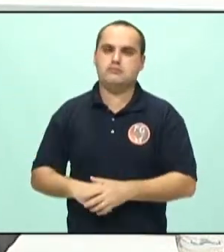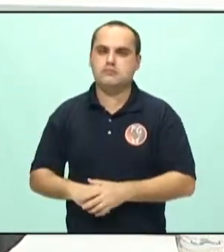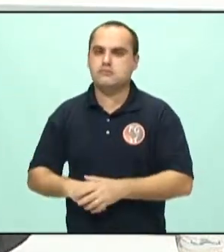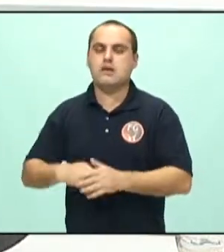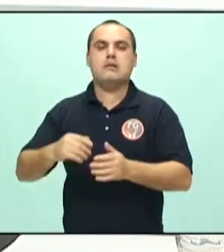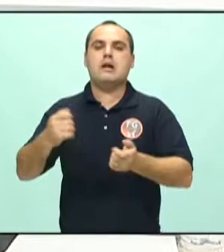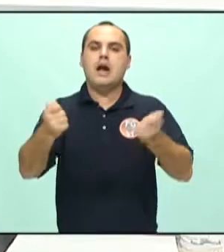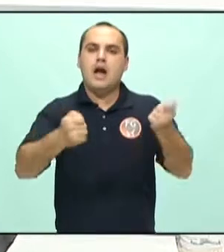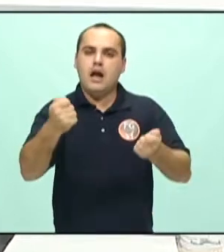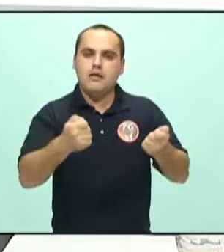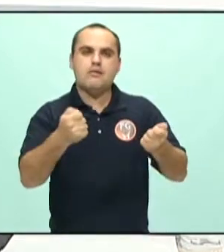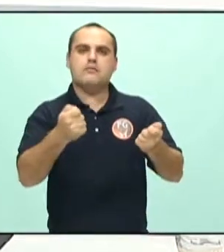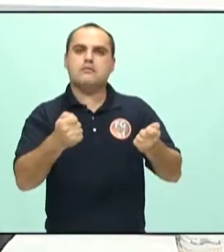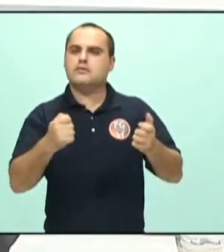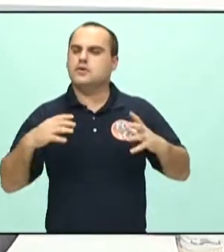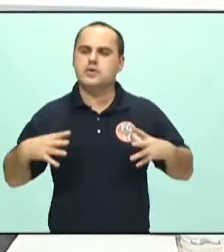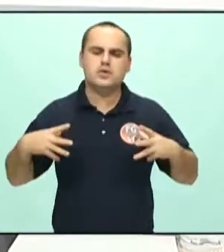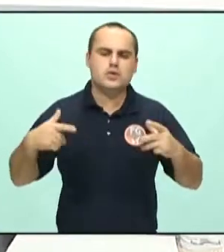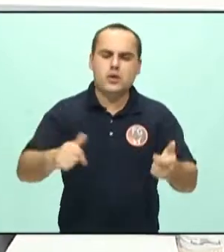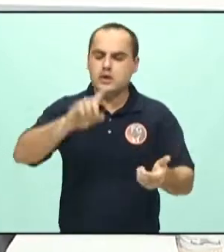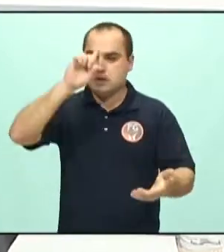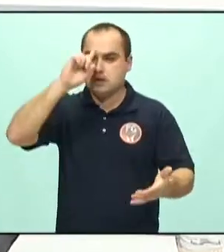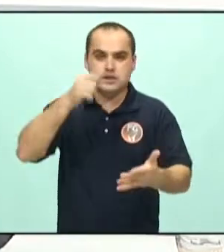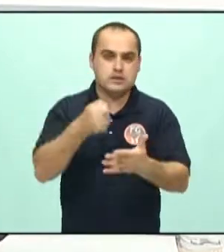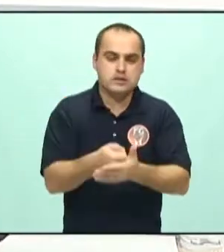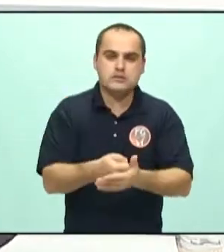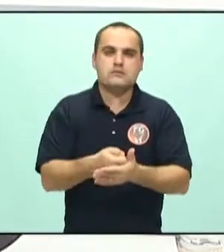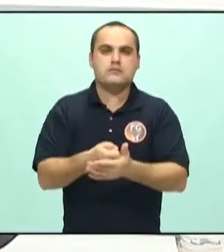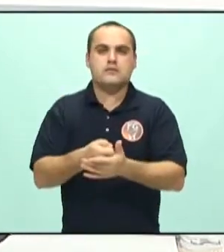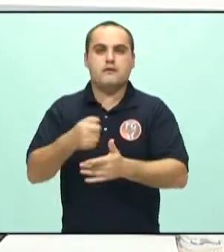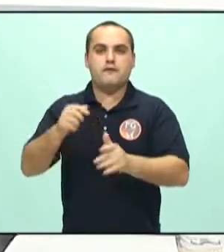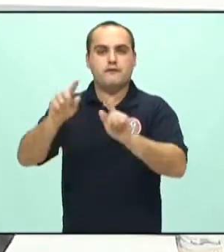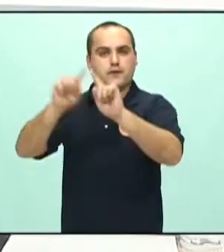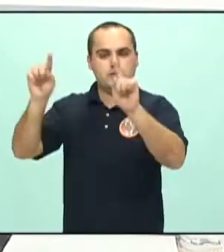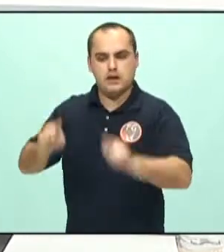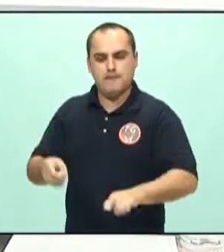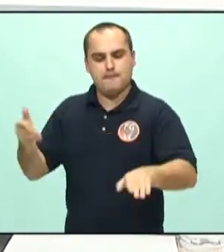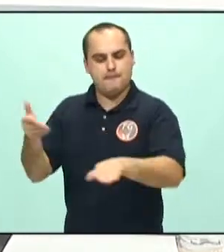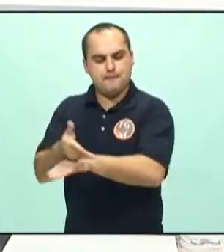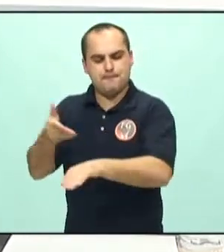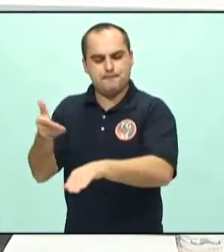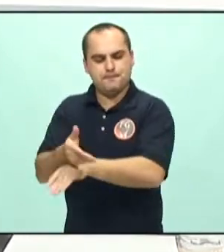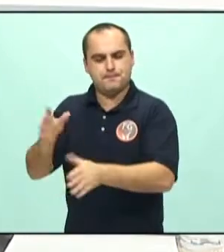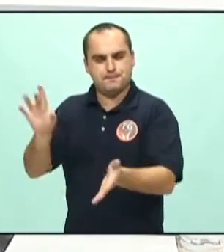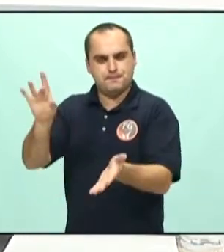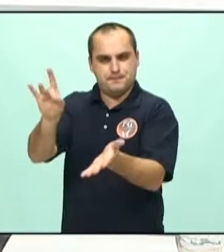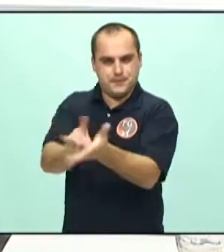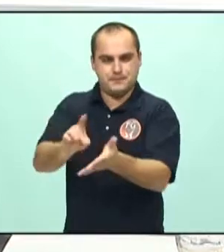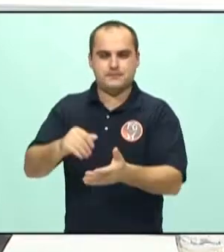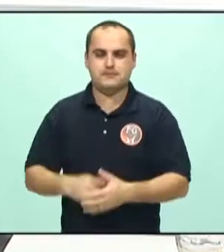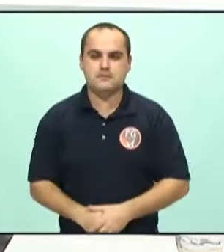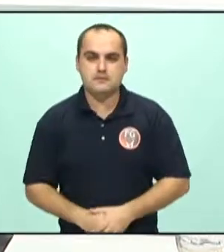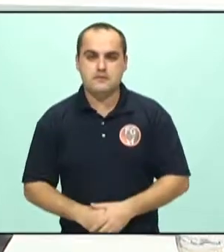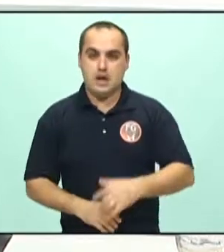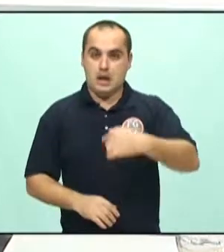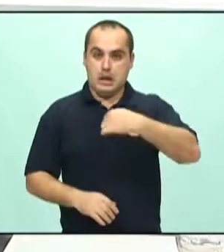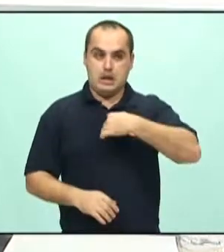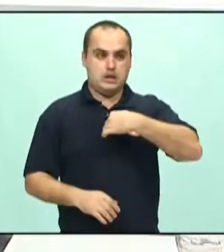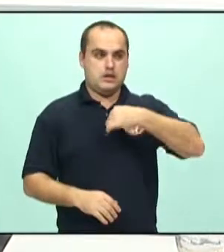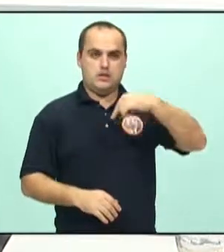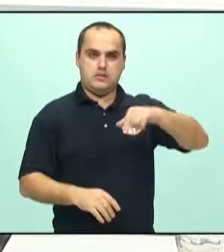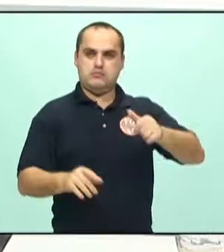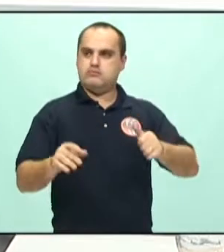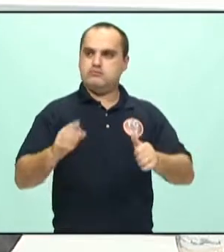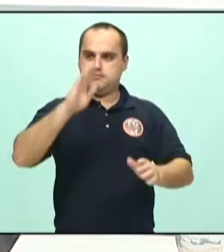trabalhador participou diretamente. Então, todas essas decisões, o trabalhador tem participado ativamente. Então, nós não somos coadjuvantes, muito pelo contrário, nós temos uma